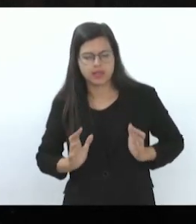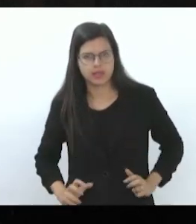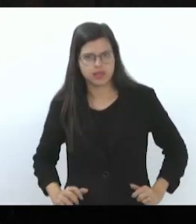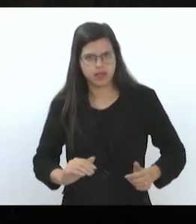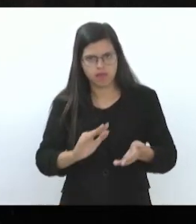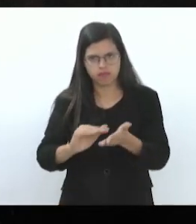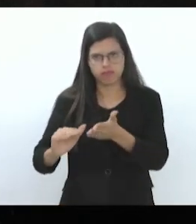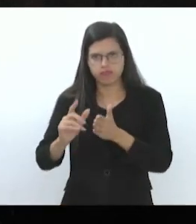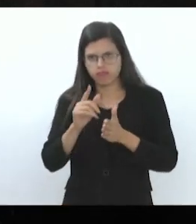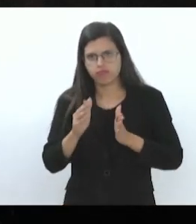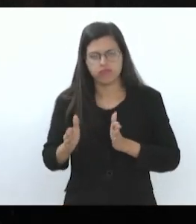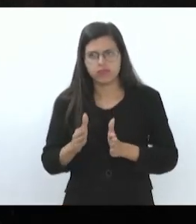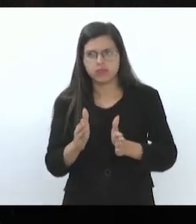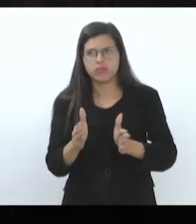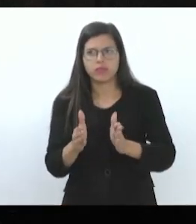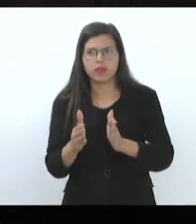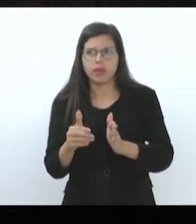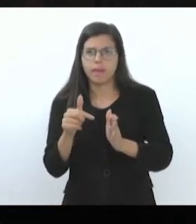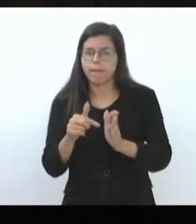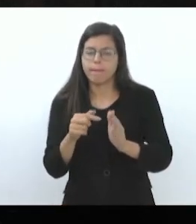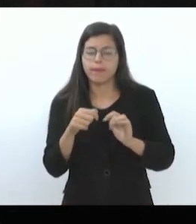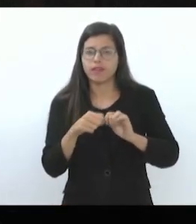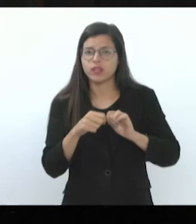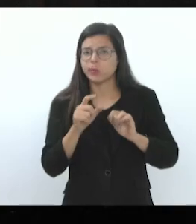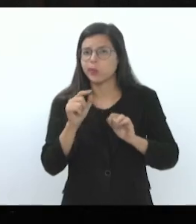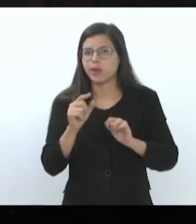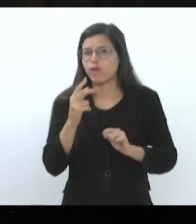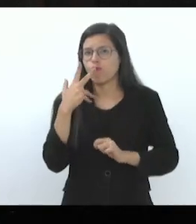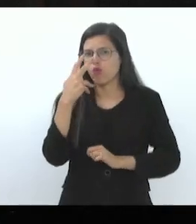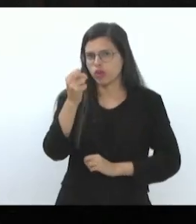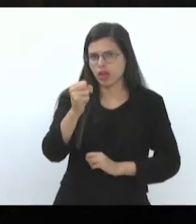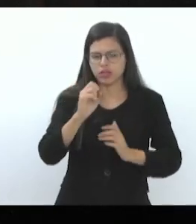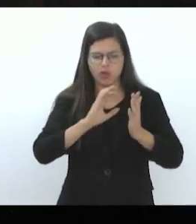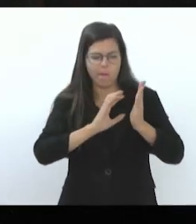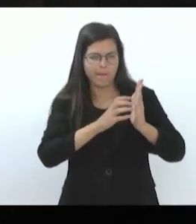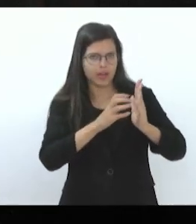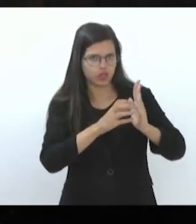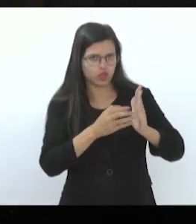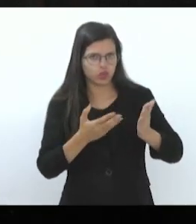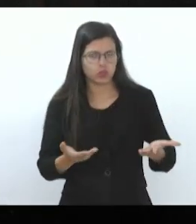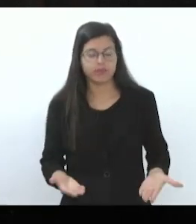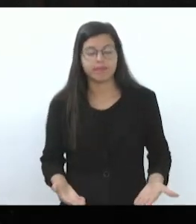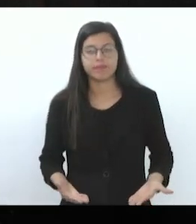sustentação política partidária. Ora, diante desse quadro,